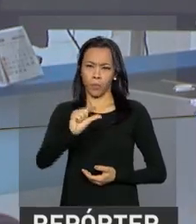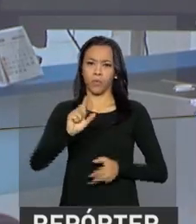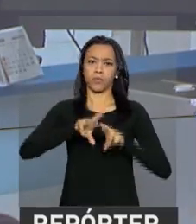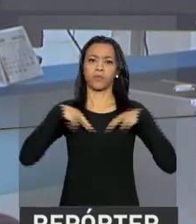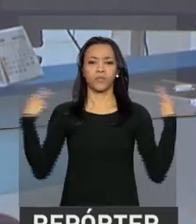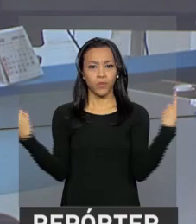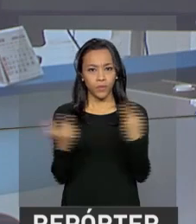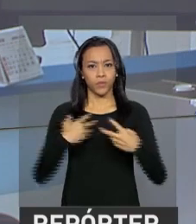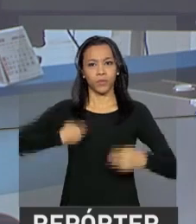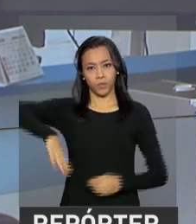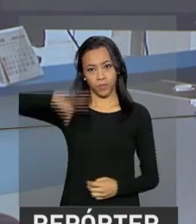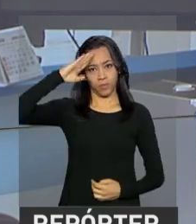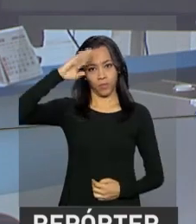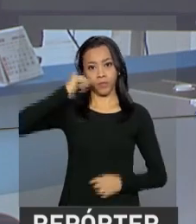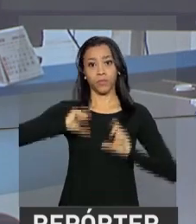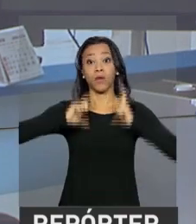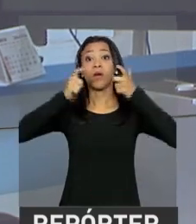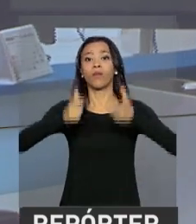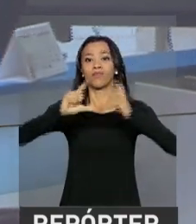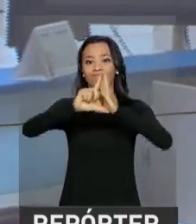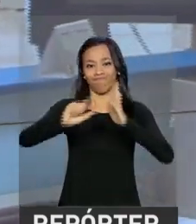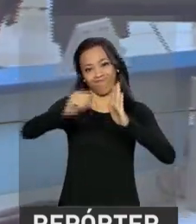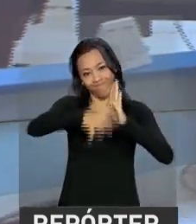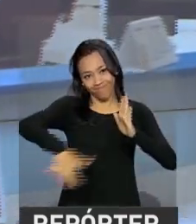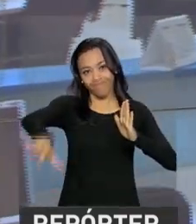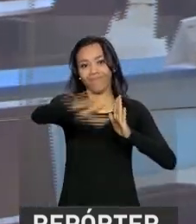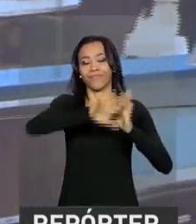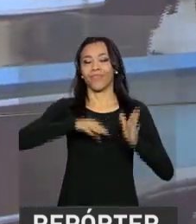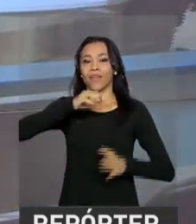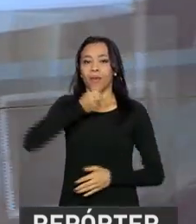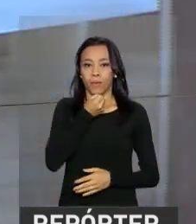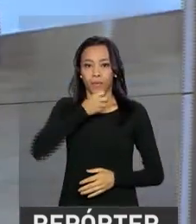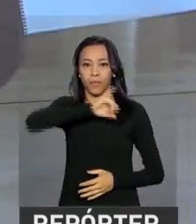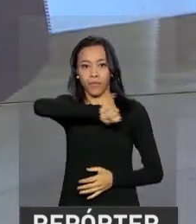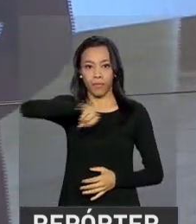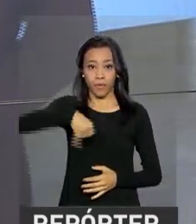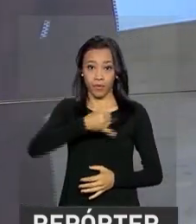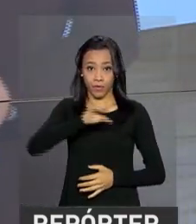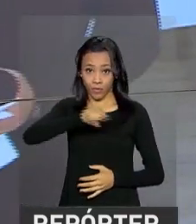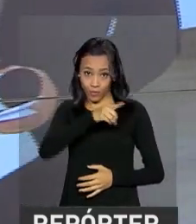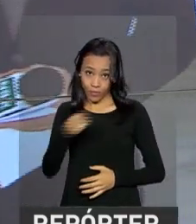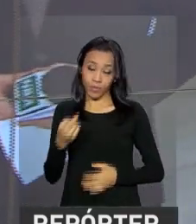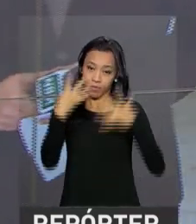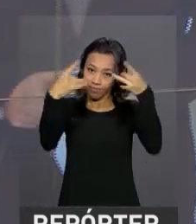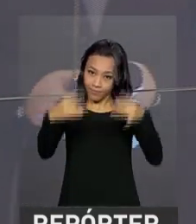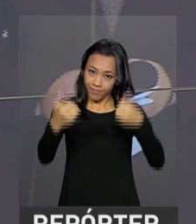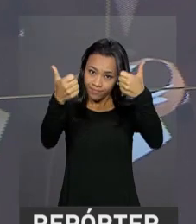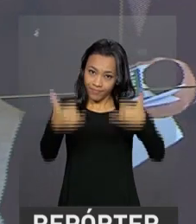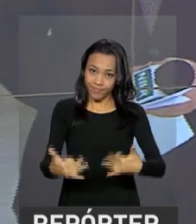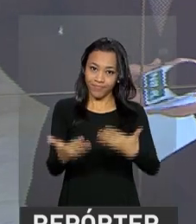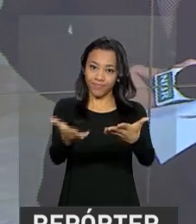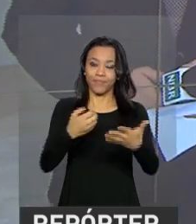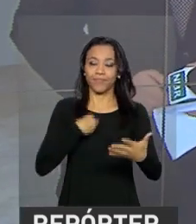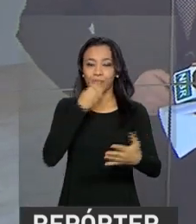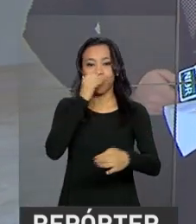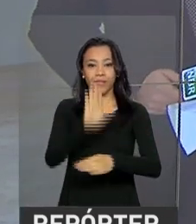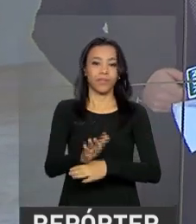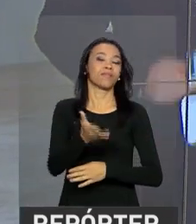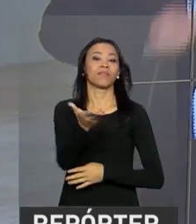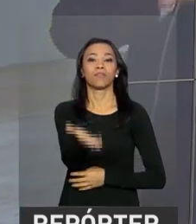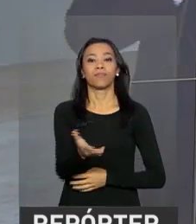com militares no Palácio do Planalto. O repórter João Pedro Neto traz as informações ao vivo para a gente. Oi, João Pedro, boa tarde para